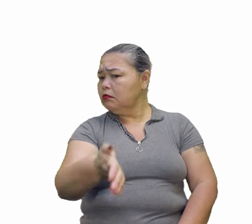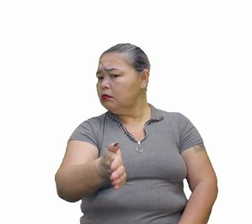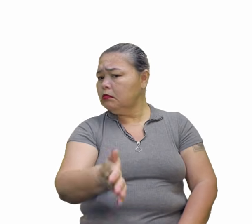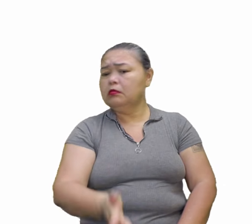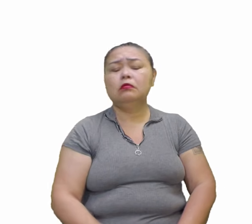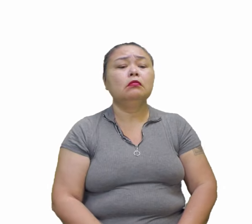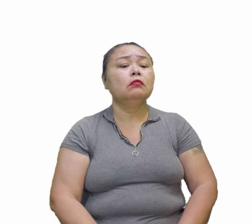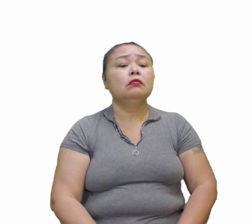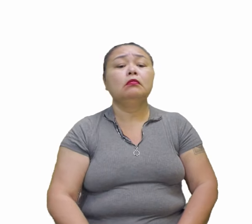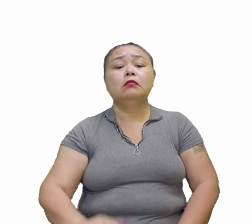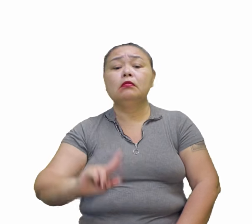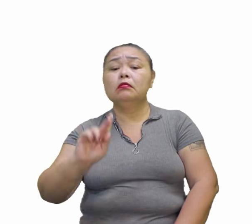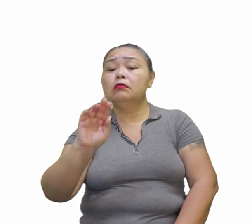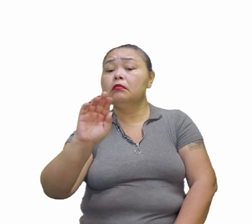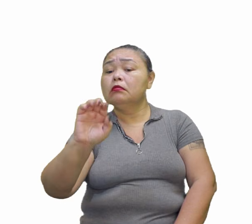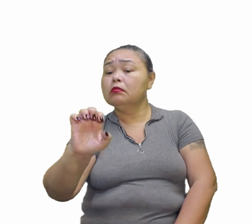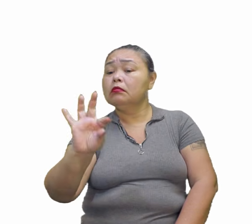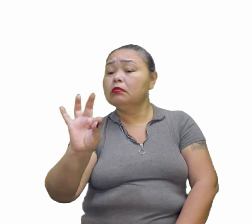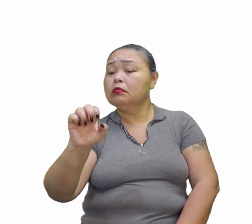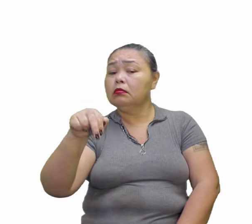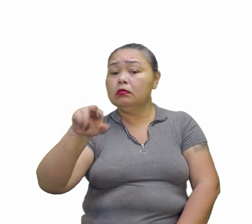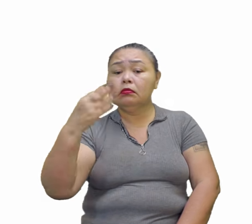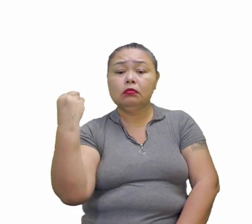metano. Etano,